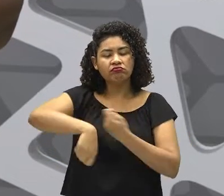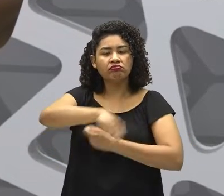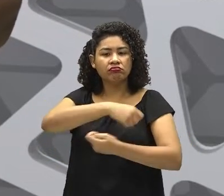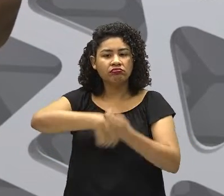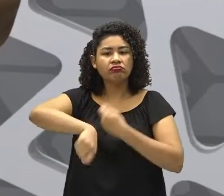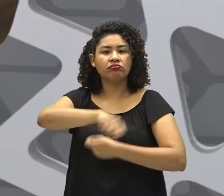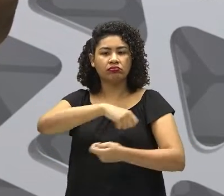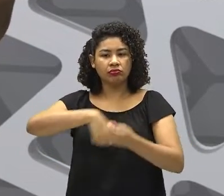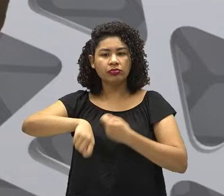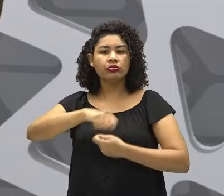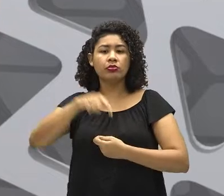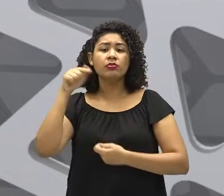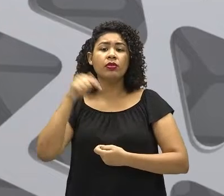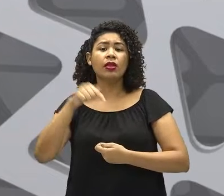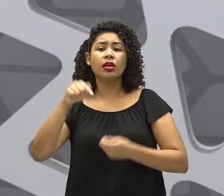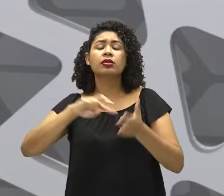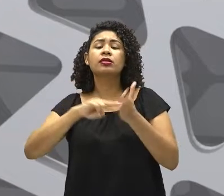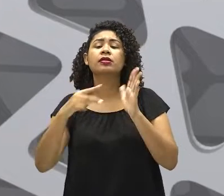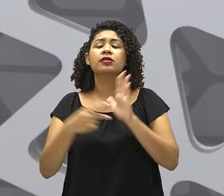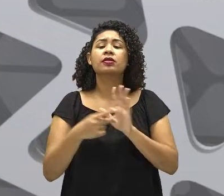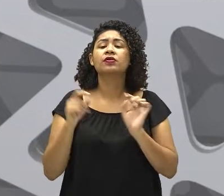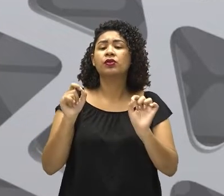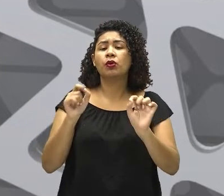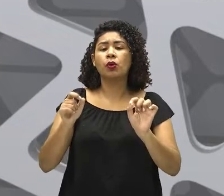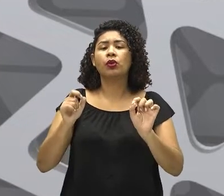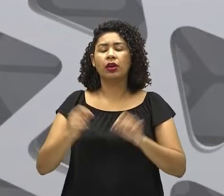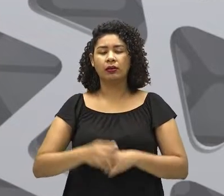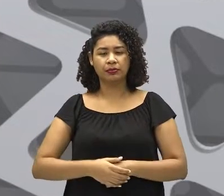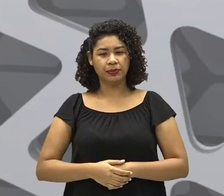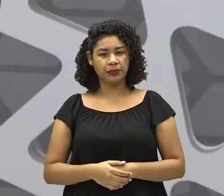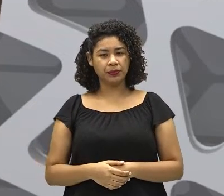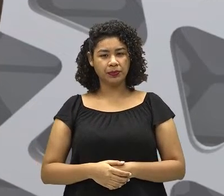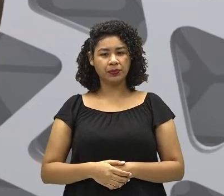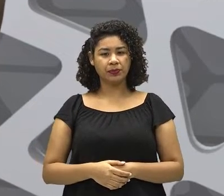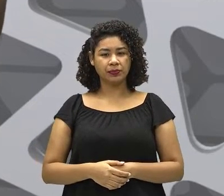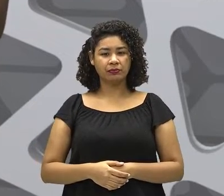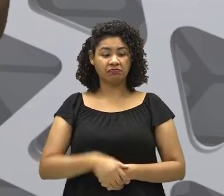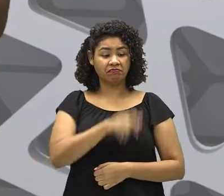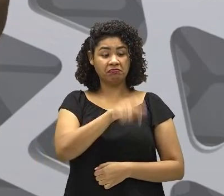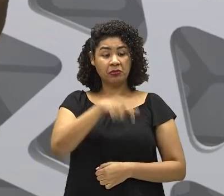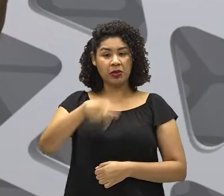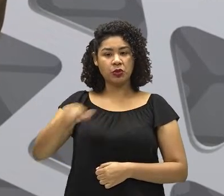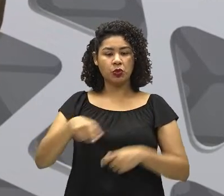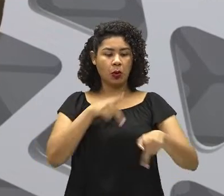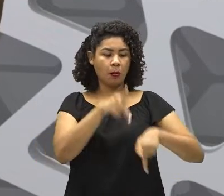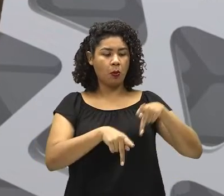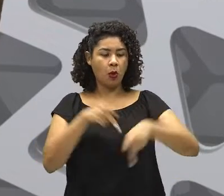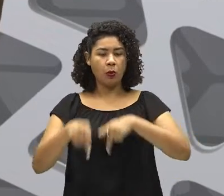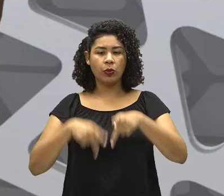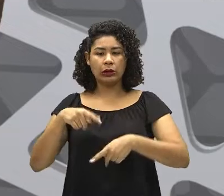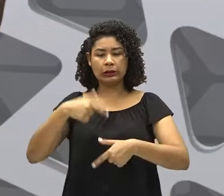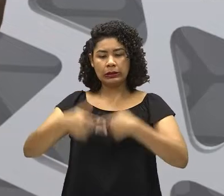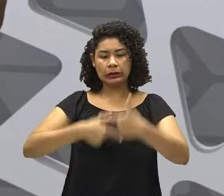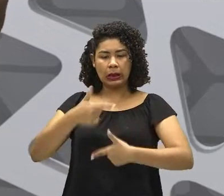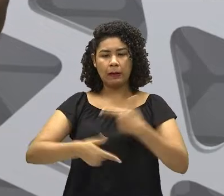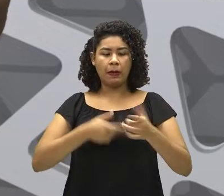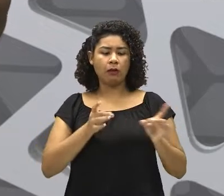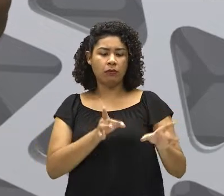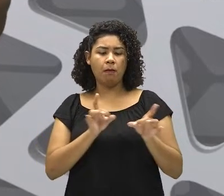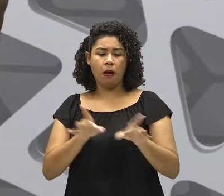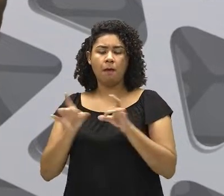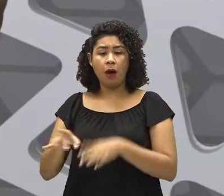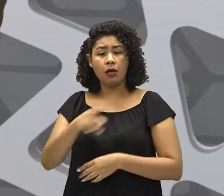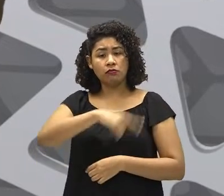do comércio, vai proporcionar que pessoas comecem a ganhar dinheiro, principalmente os comerciantes. Não só